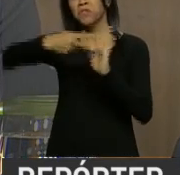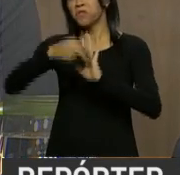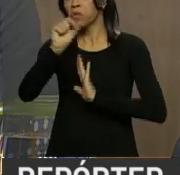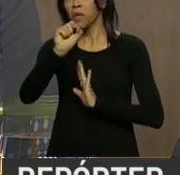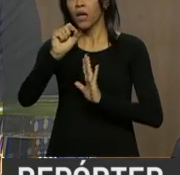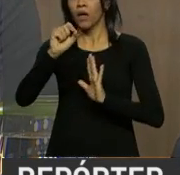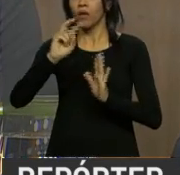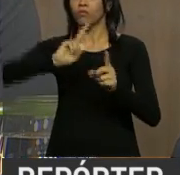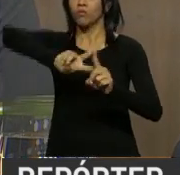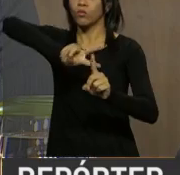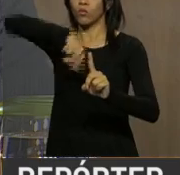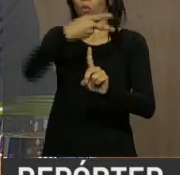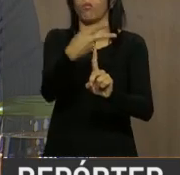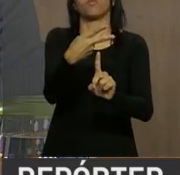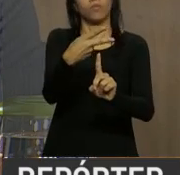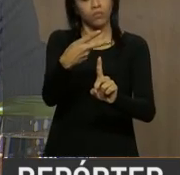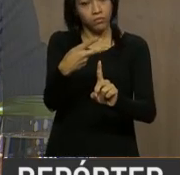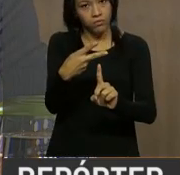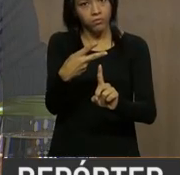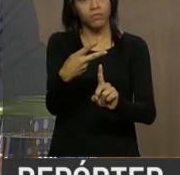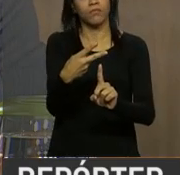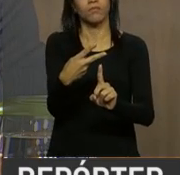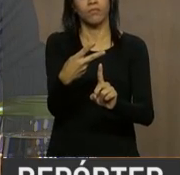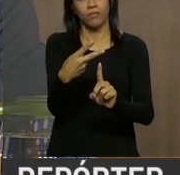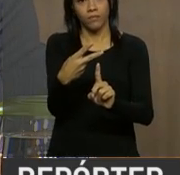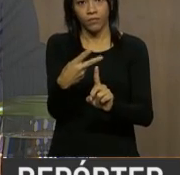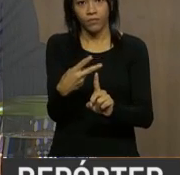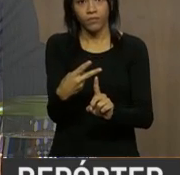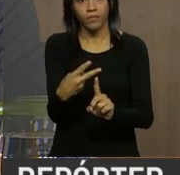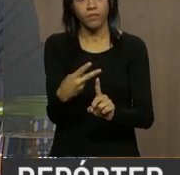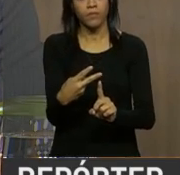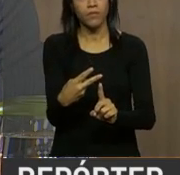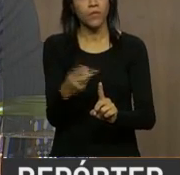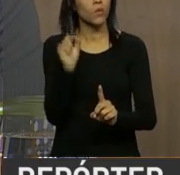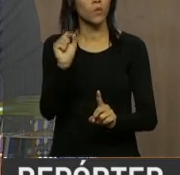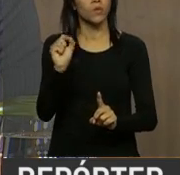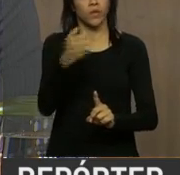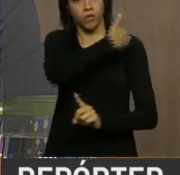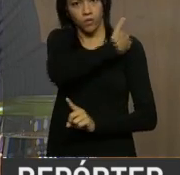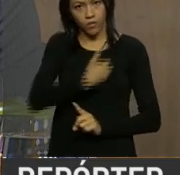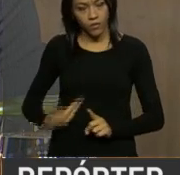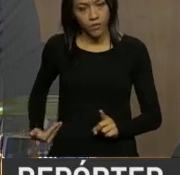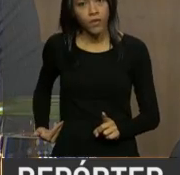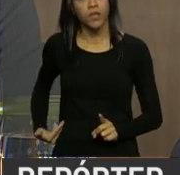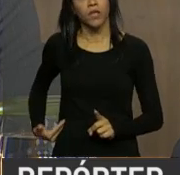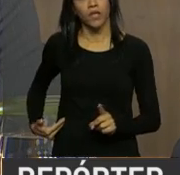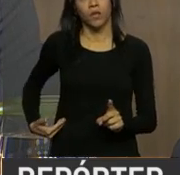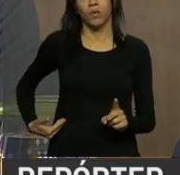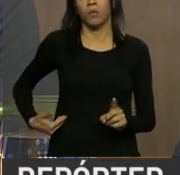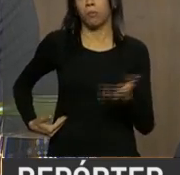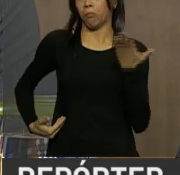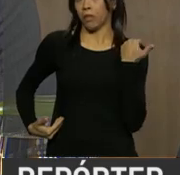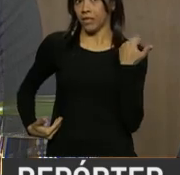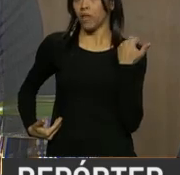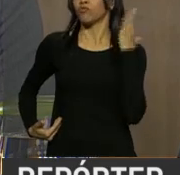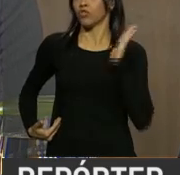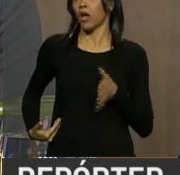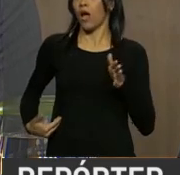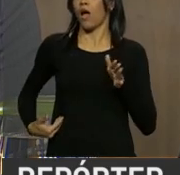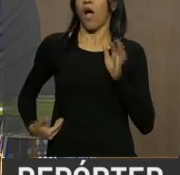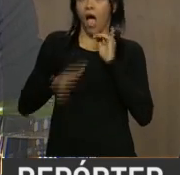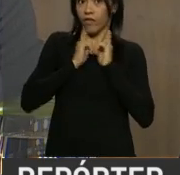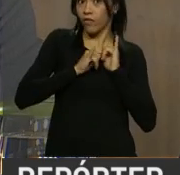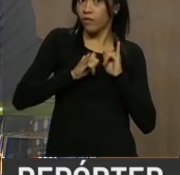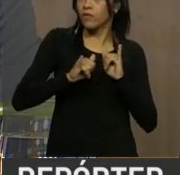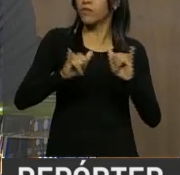o dobro do que o governo anterior havia anunciado e